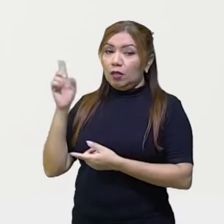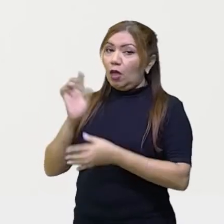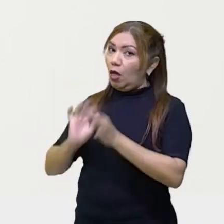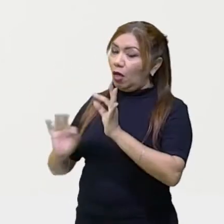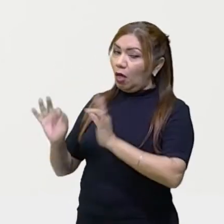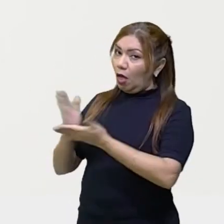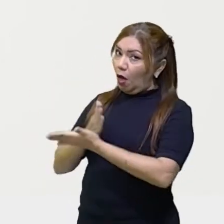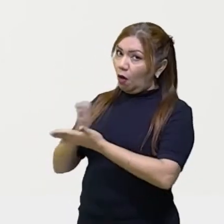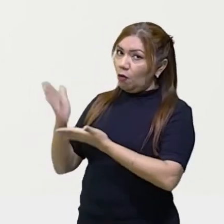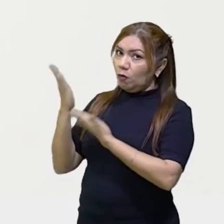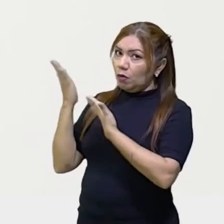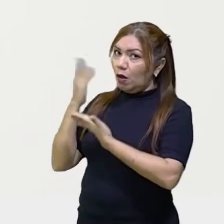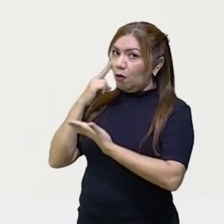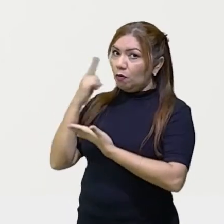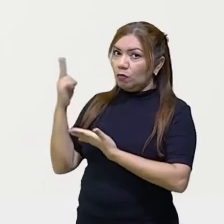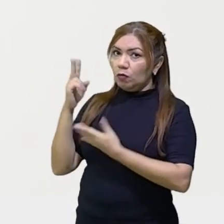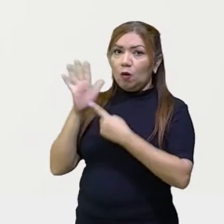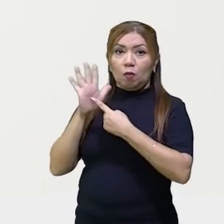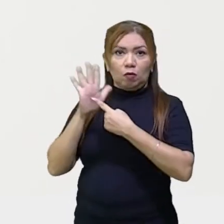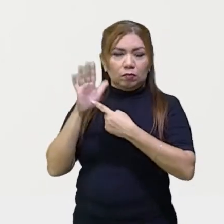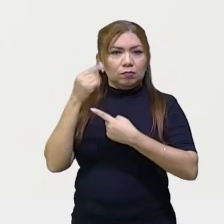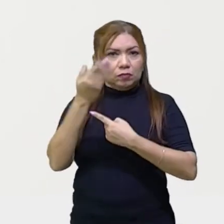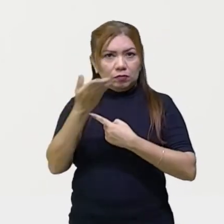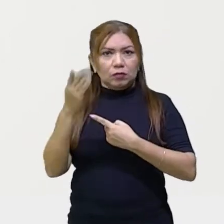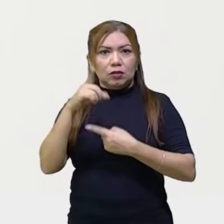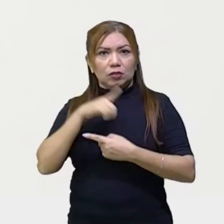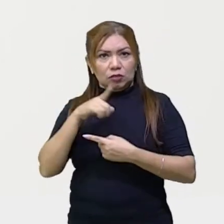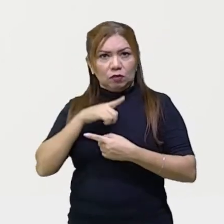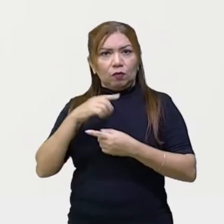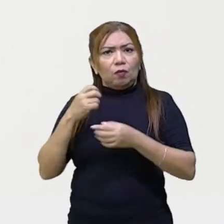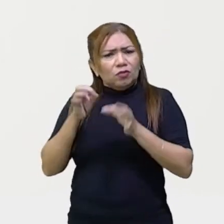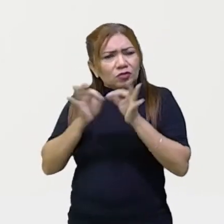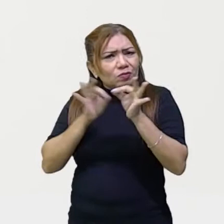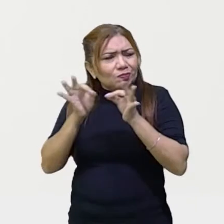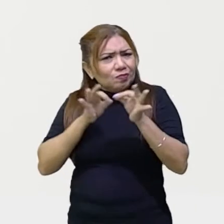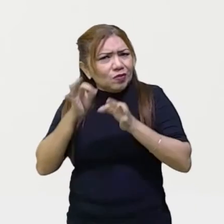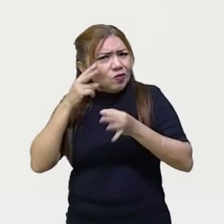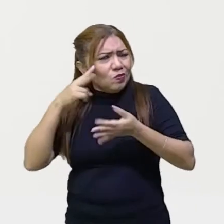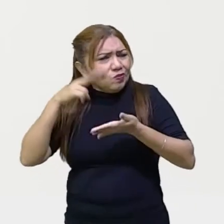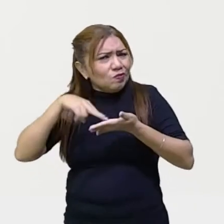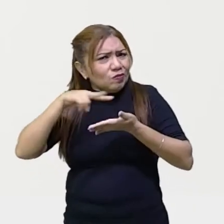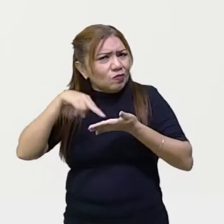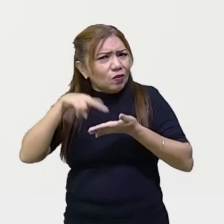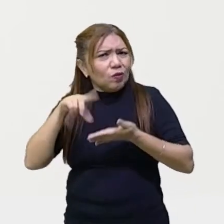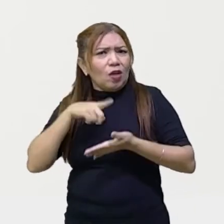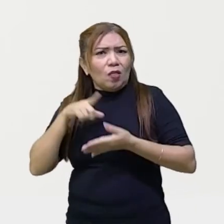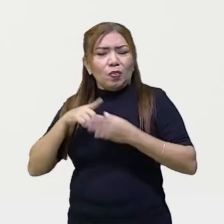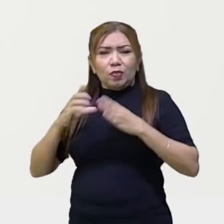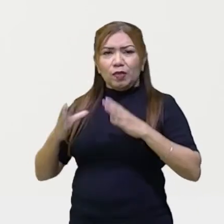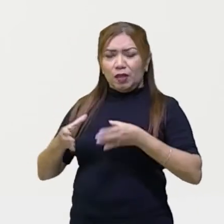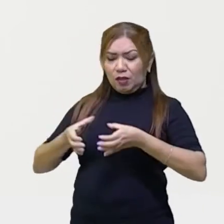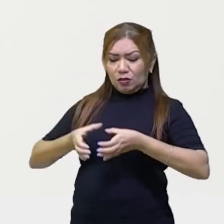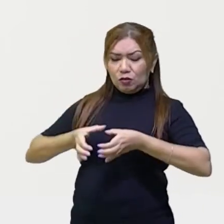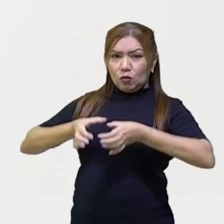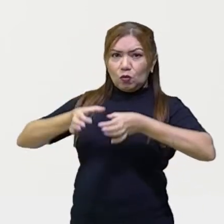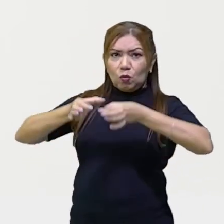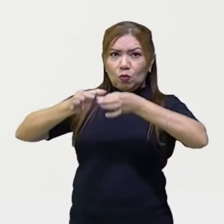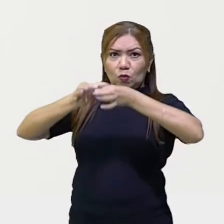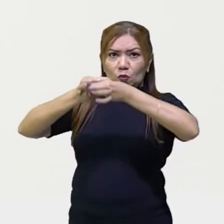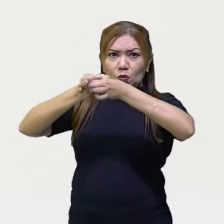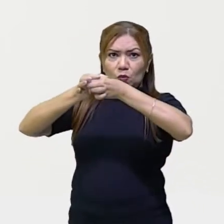que a gente vai mostrar para vocês Claro mas vamos trabalhar alguns fala que o cone a beleza